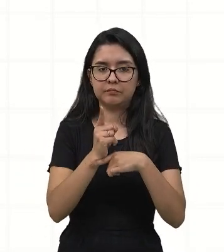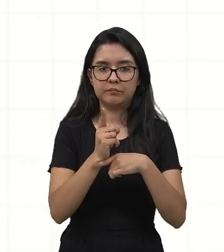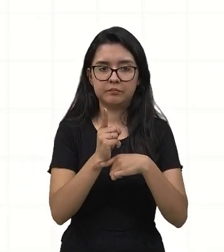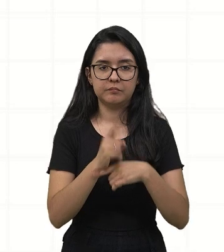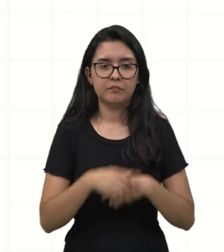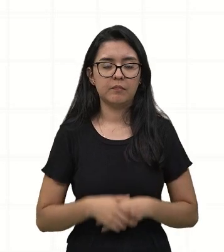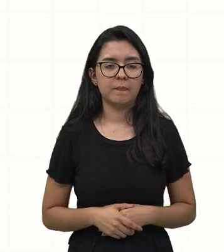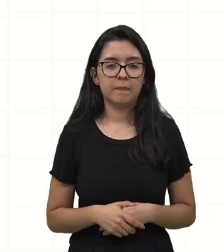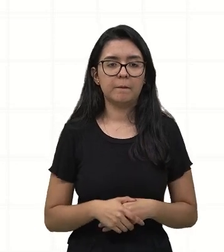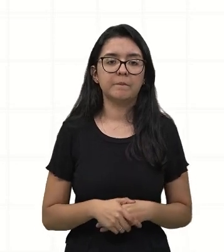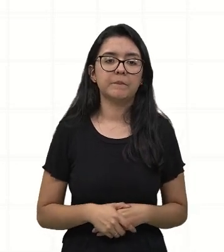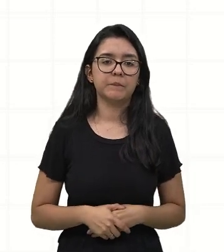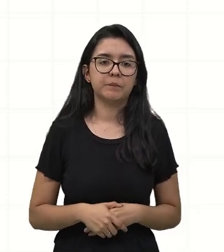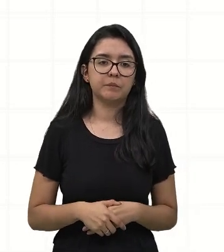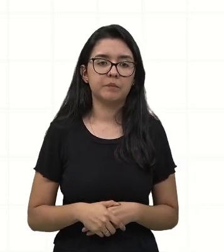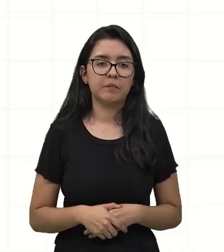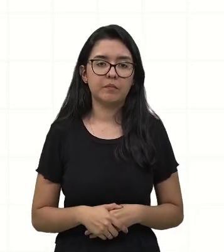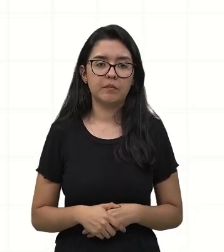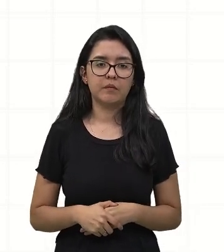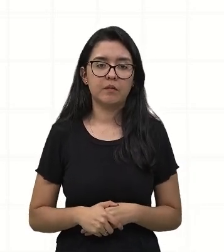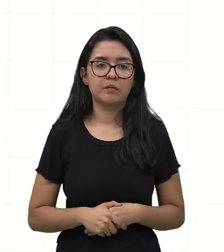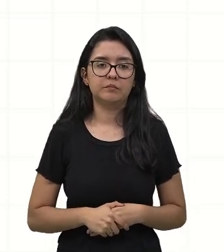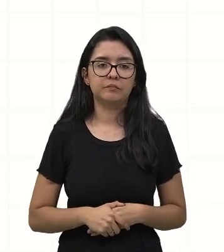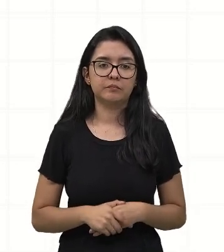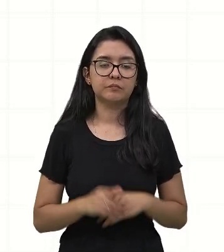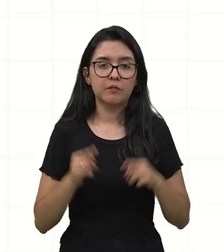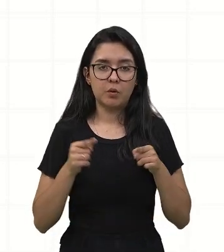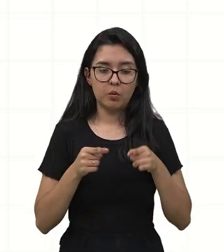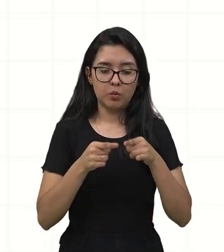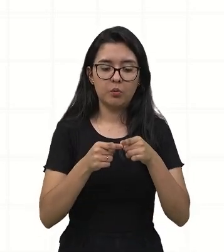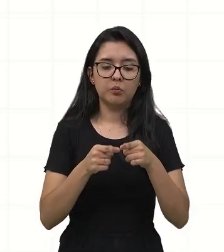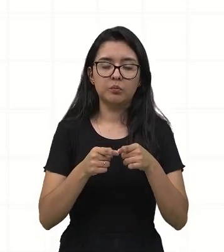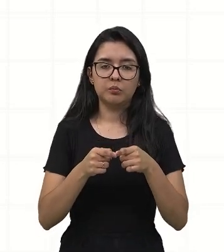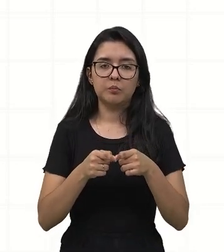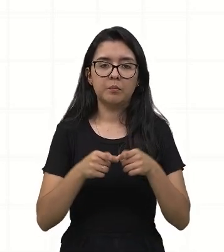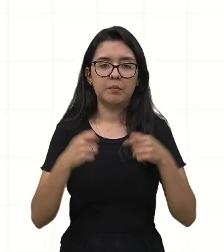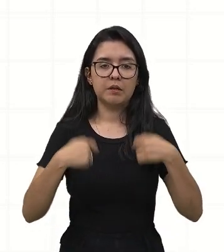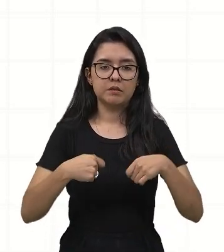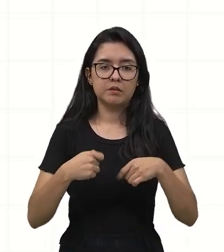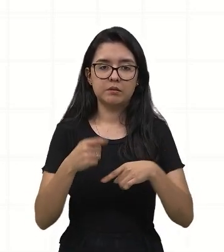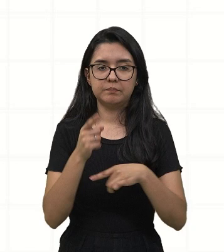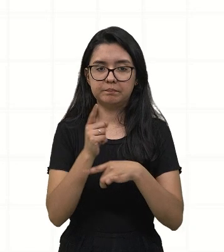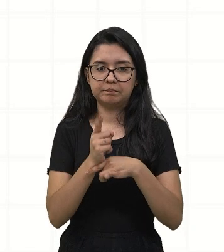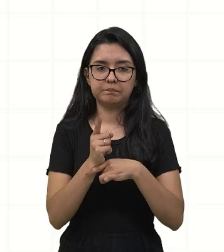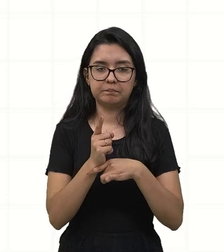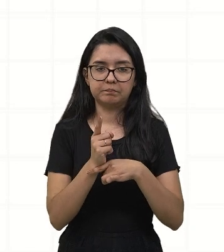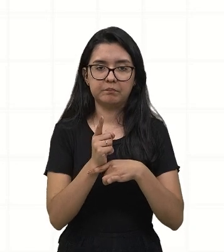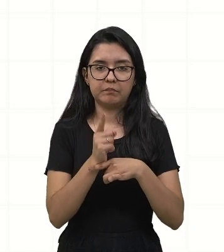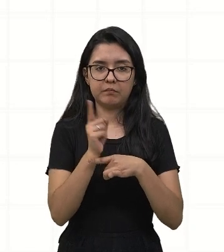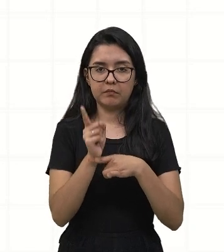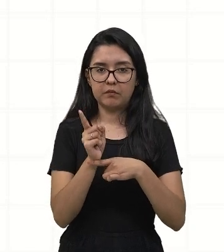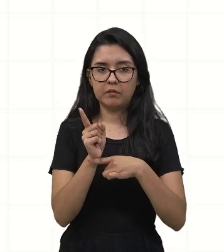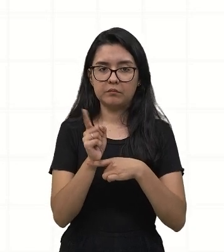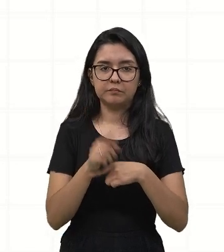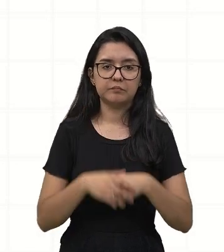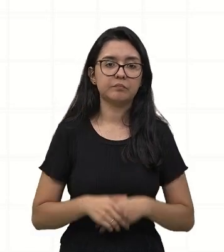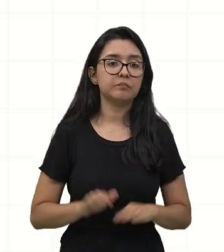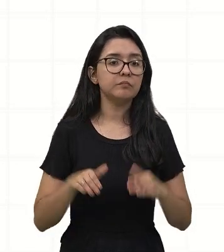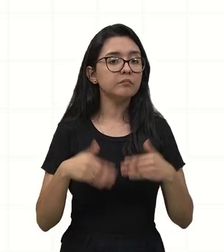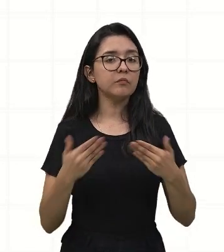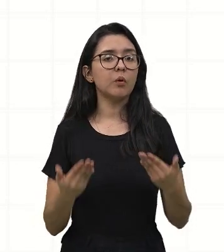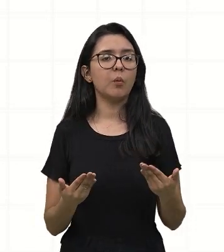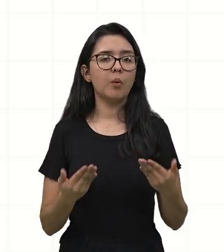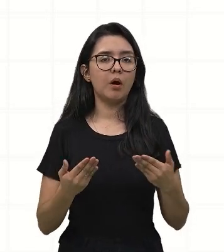transferidor. Então, olha só. Pego aqui, ó, posiciona aqui no centro do transferidor. Certo? E aí, qual